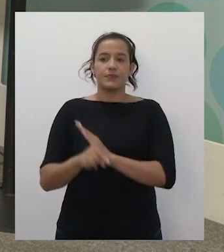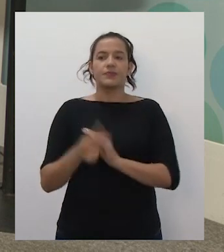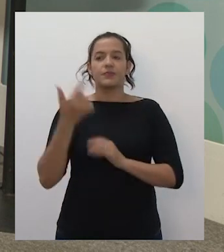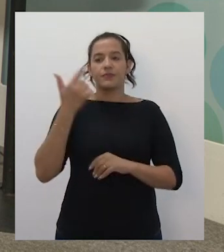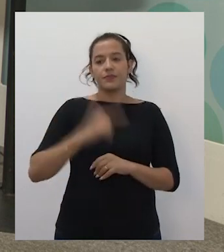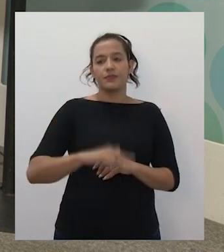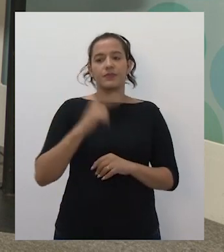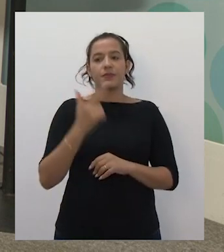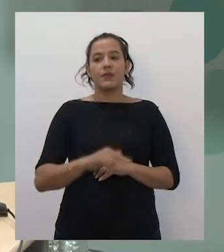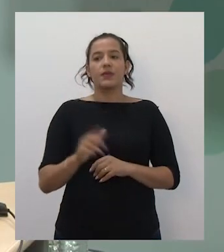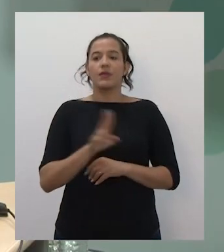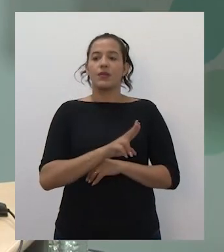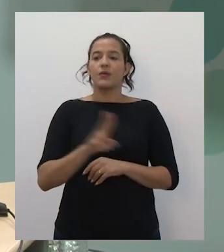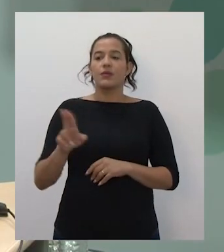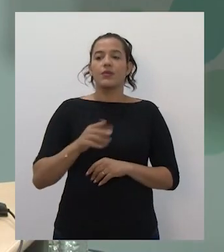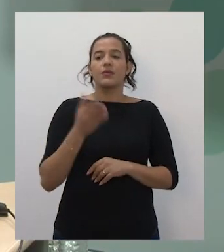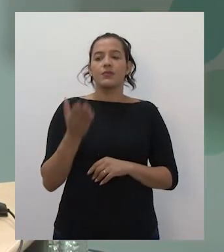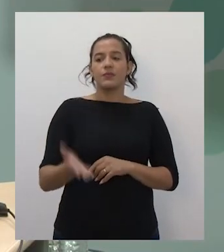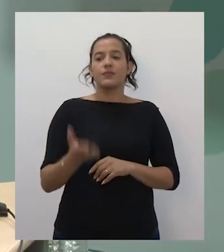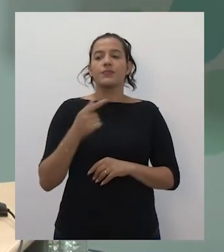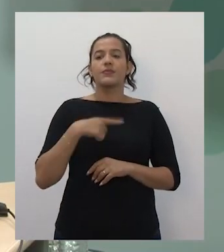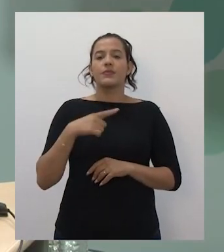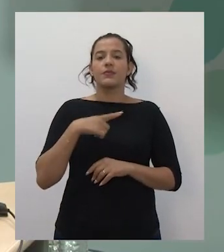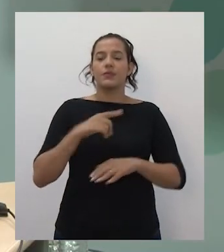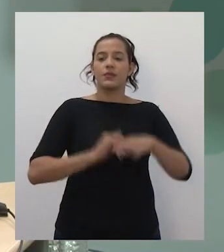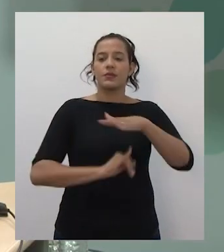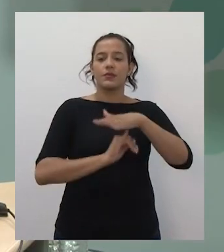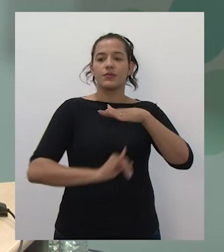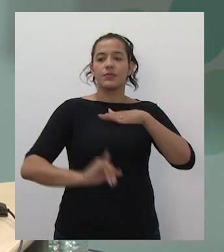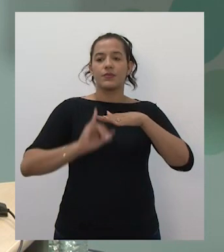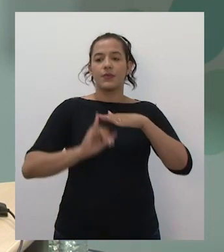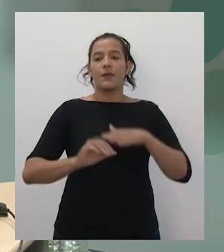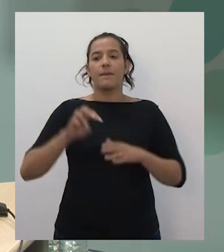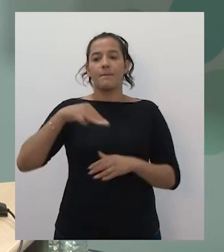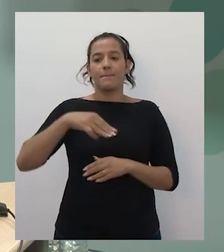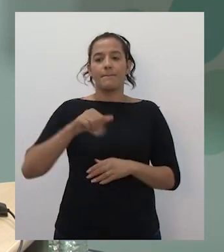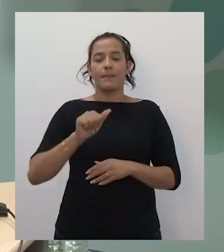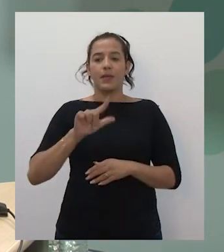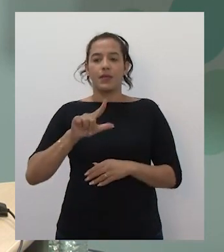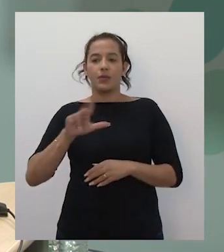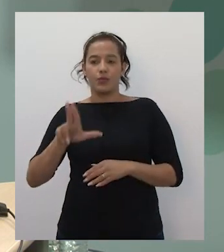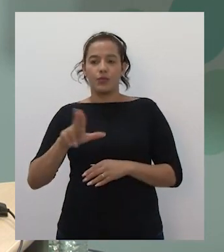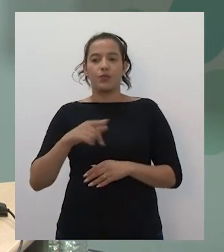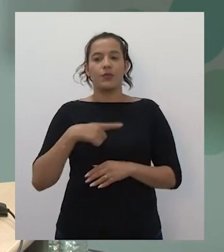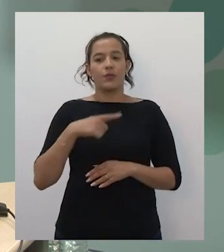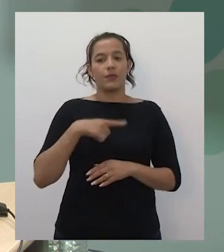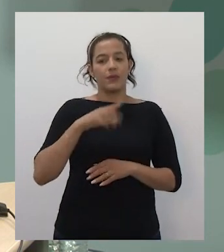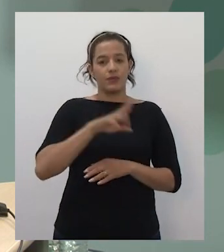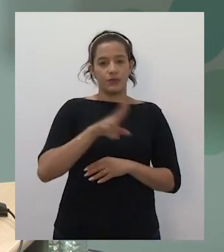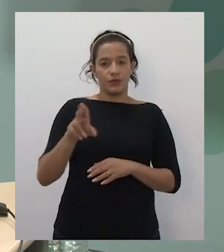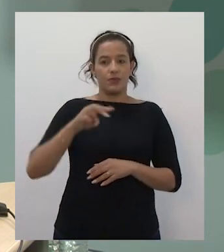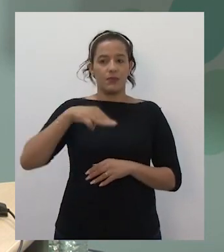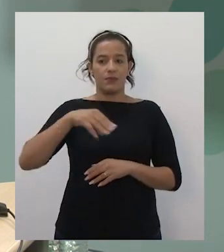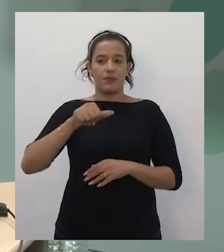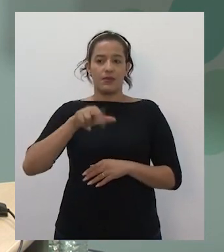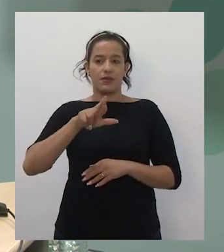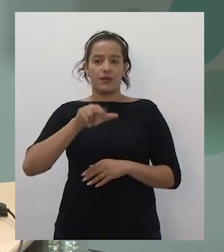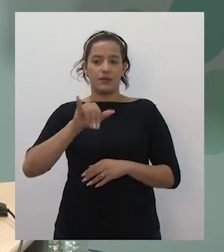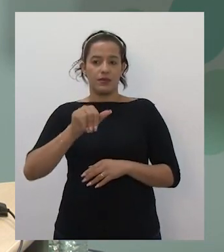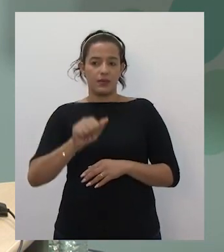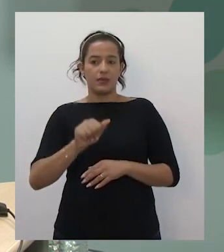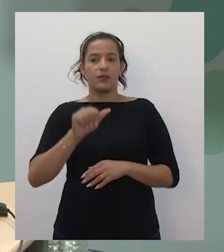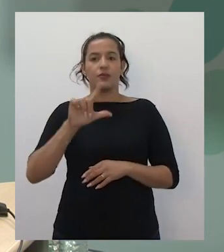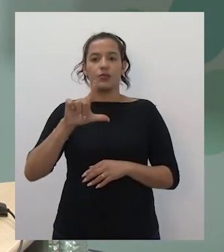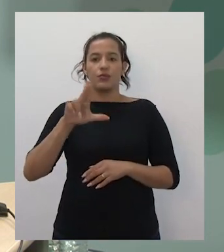nossa convidada, né, especialista do Instituto Ayrton Senna, nós a chamamos de Malu aqui durante a transmissão, mas é Maria Lúcia, tá? O nome dela.